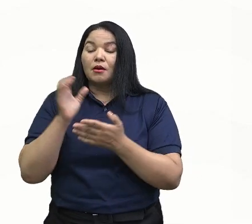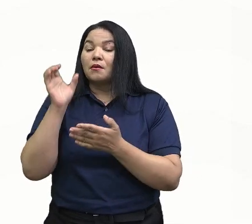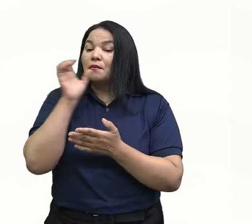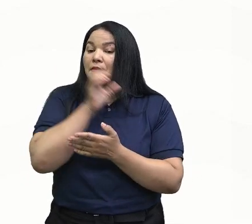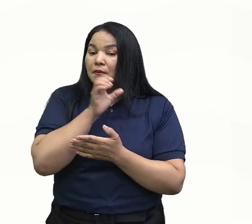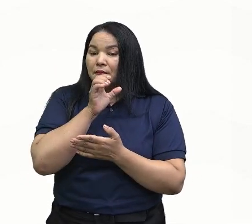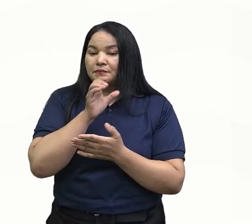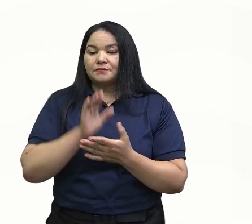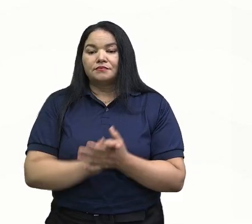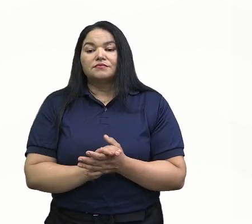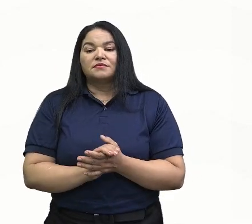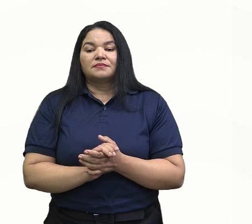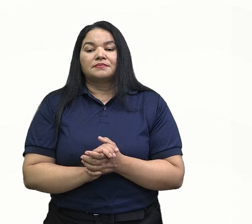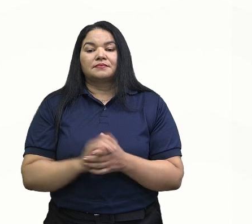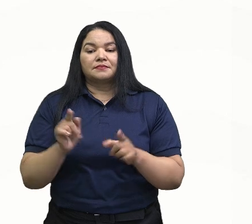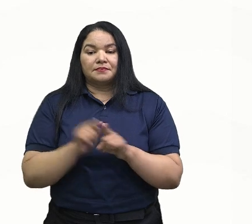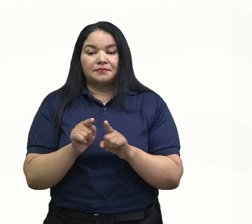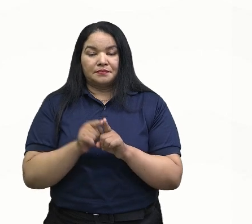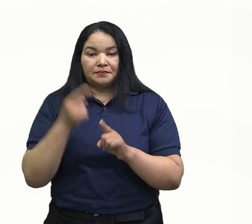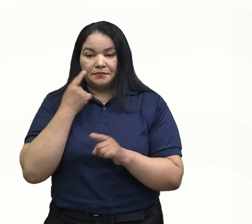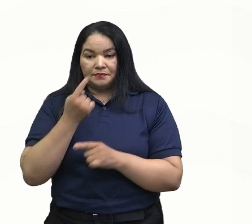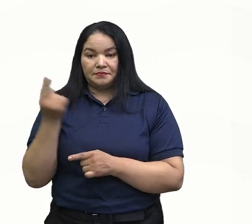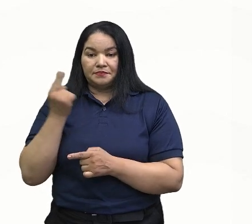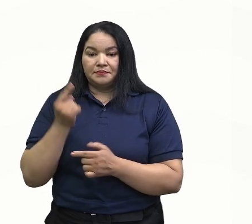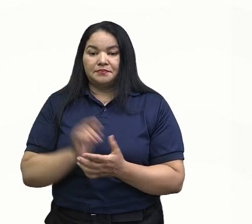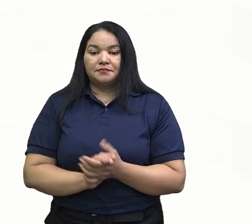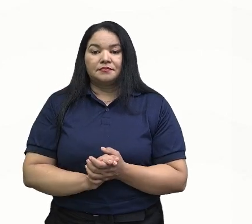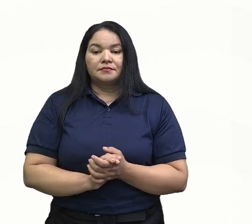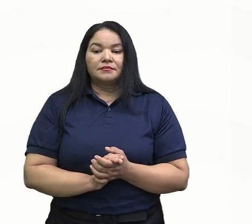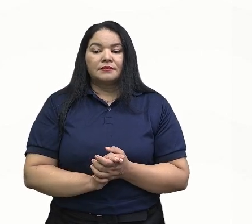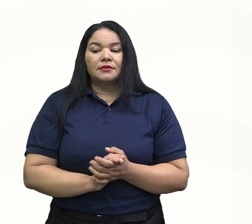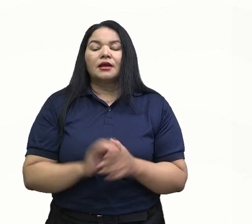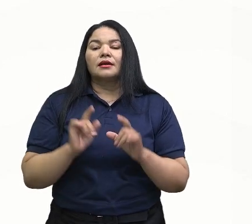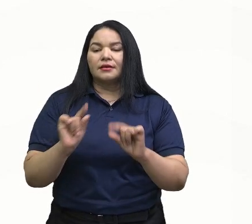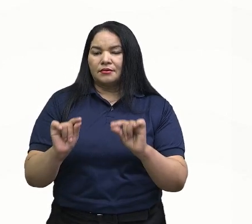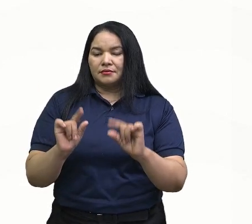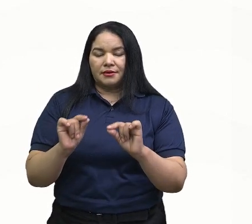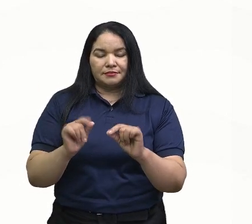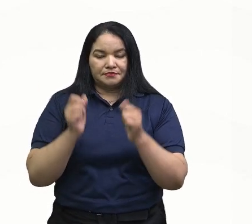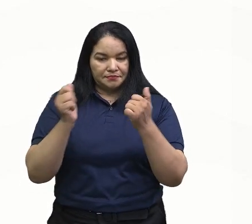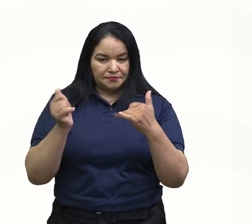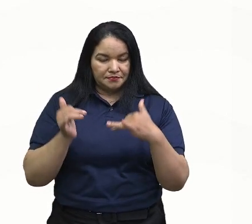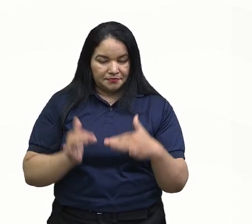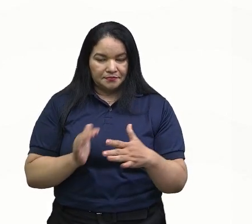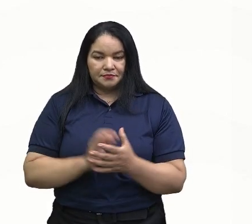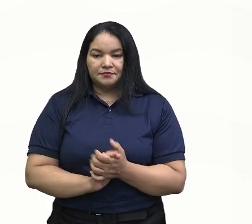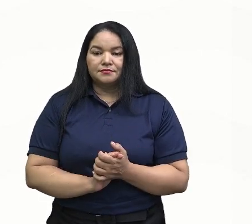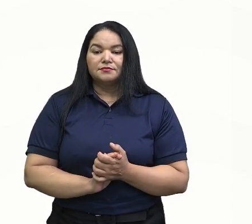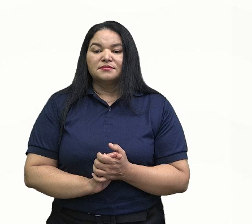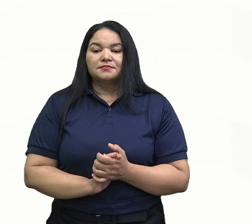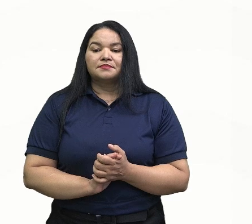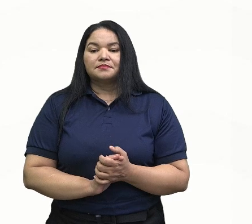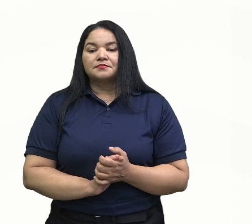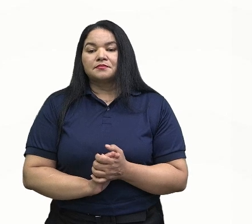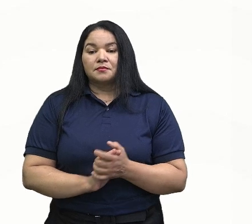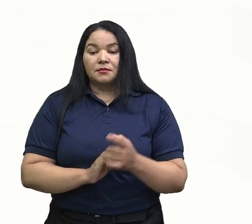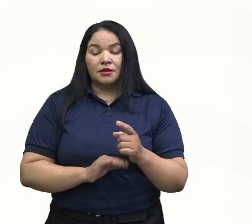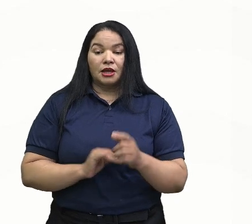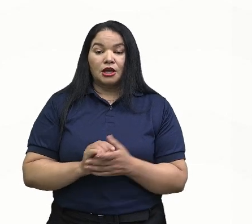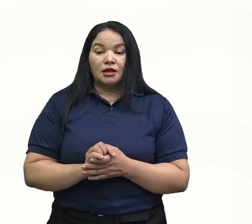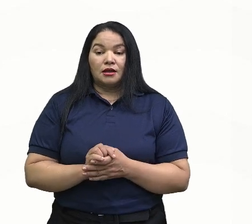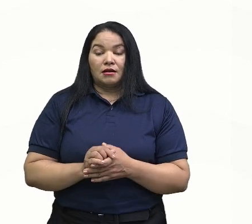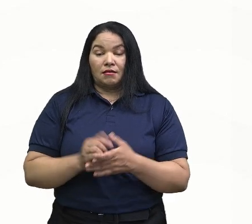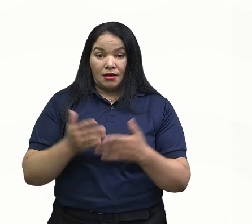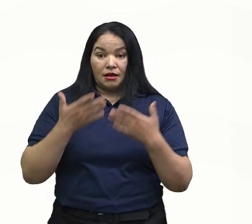Tá? Calor versus temperatura. O calor é a energia em trânsito e